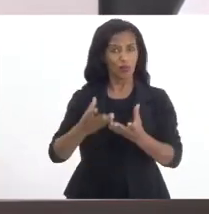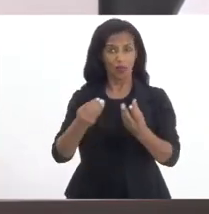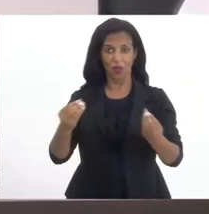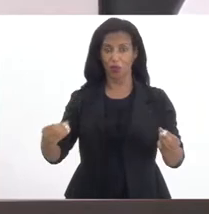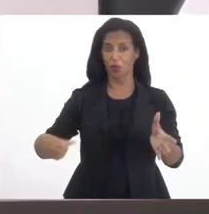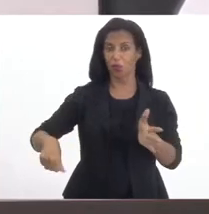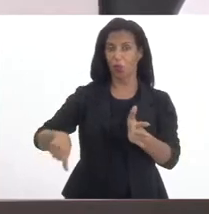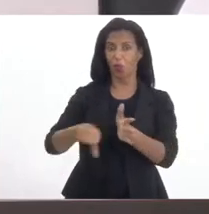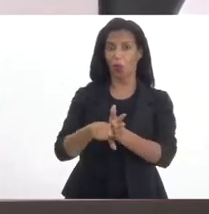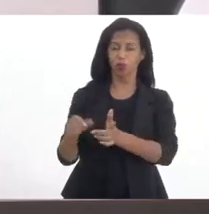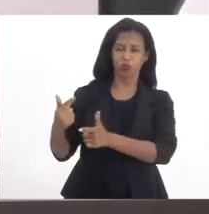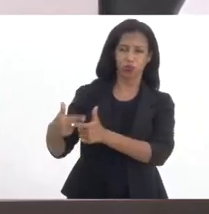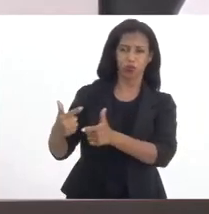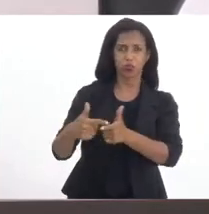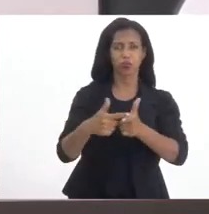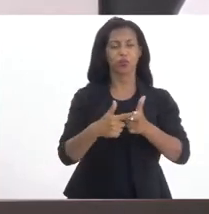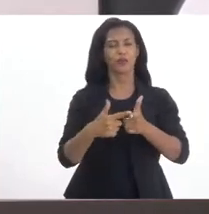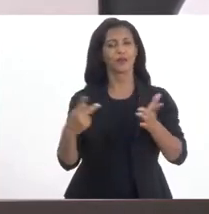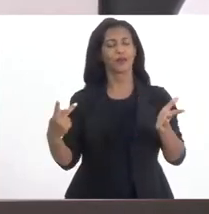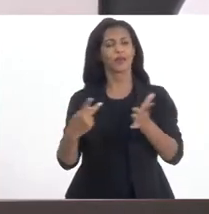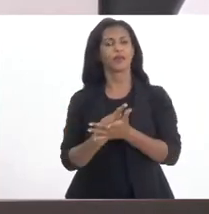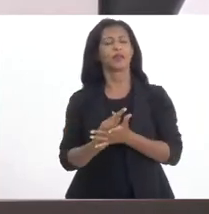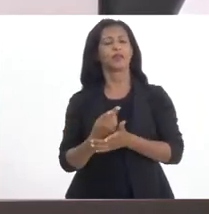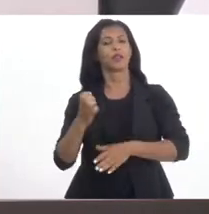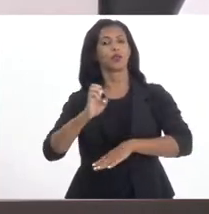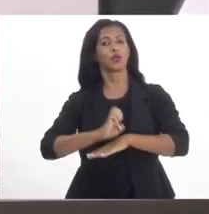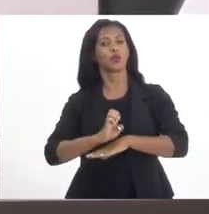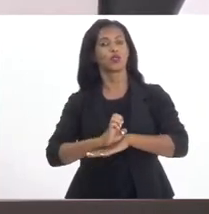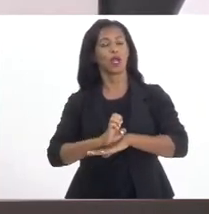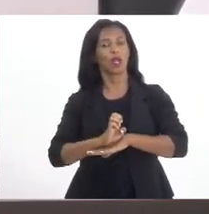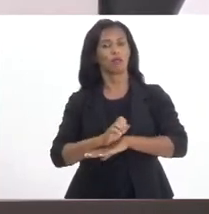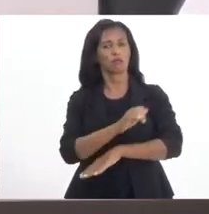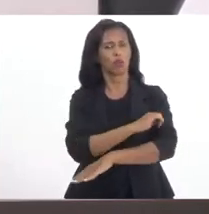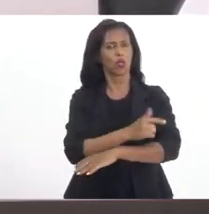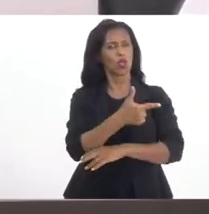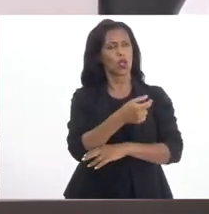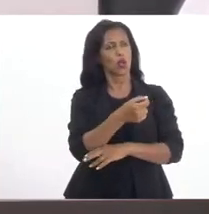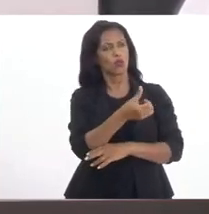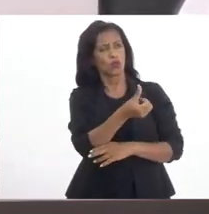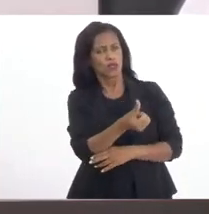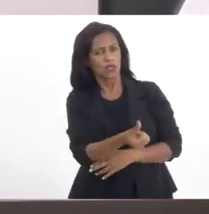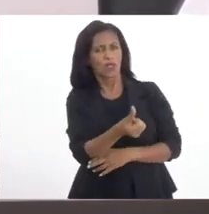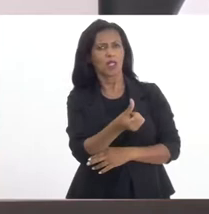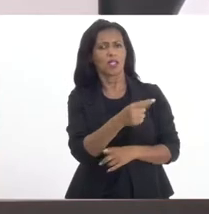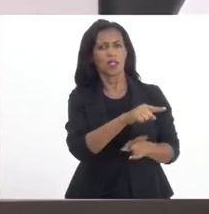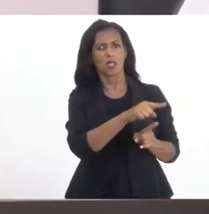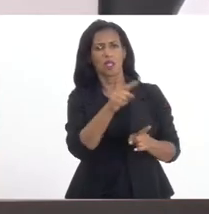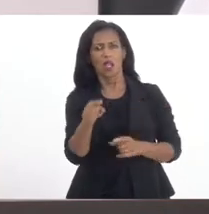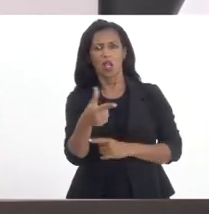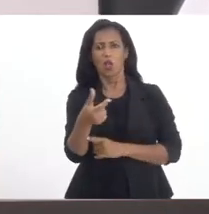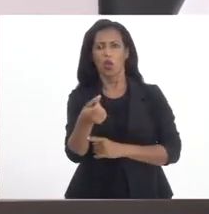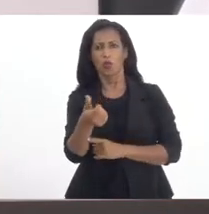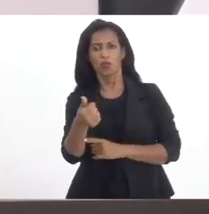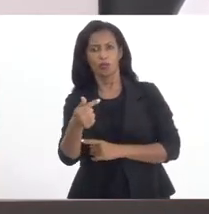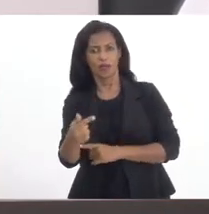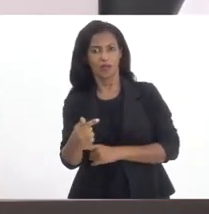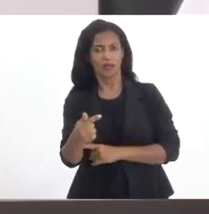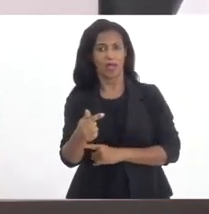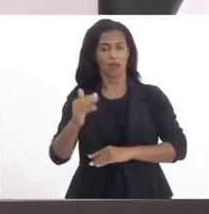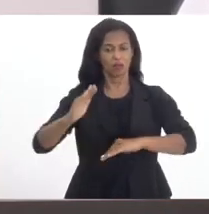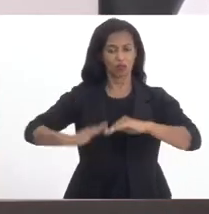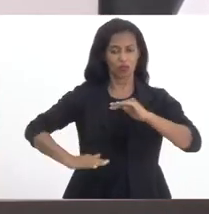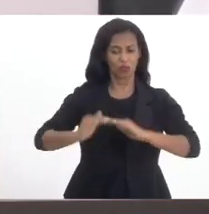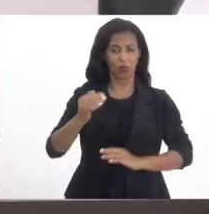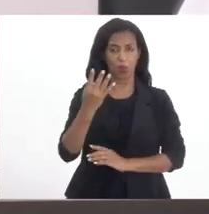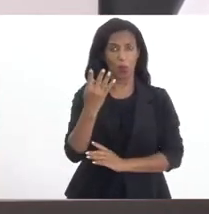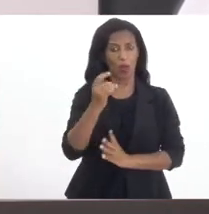que o Estado do Rio de Janeiro enfrentou em 2016, em 2017, com seus profissionais chegando a ficar 4 meses sem salário. Só que de lá